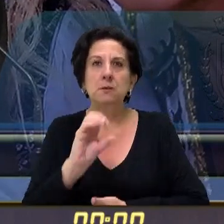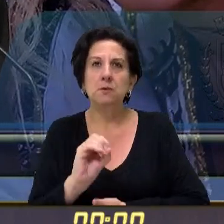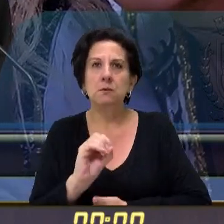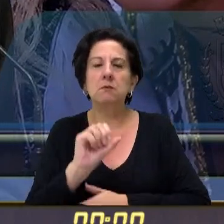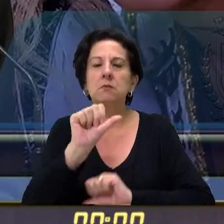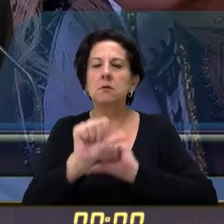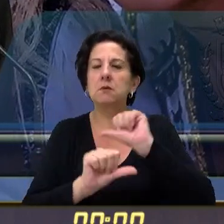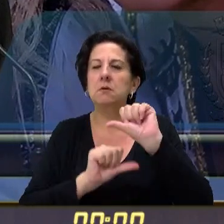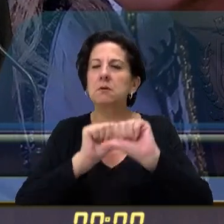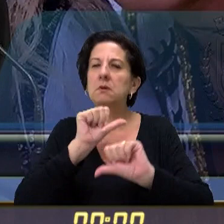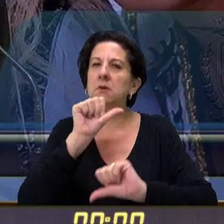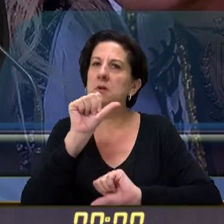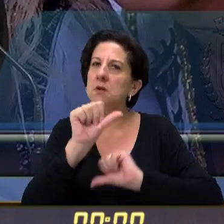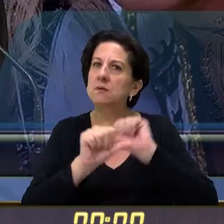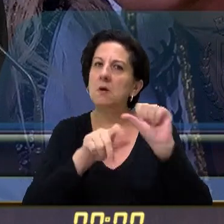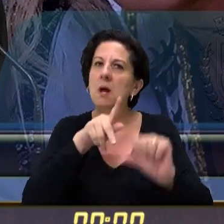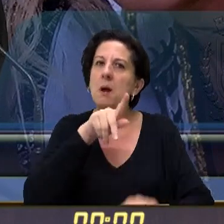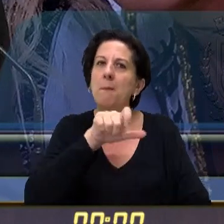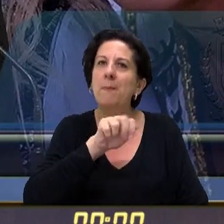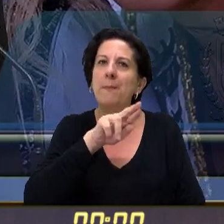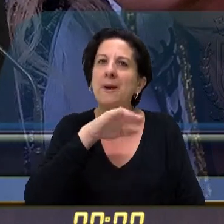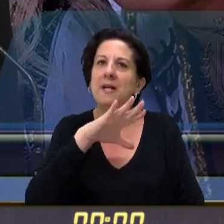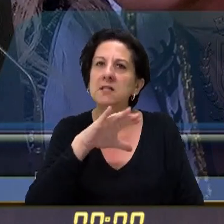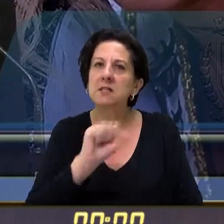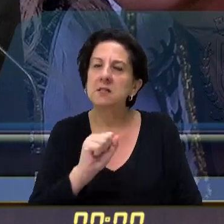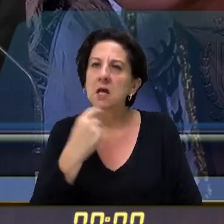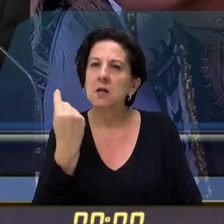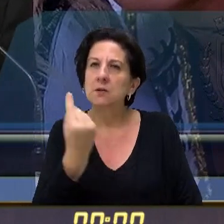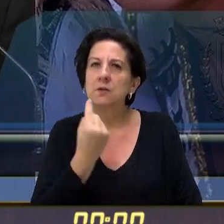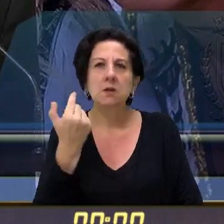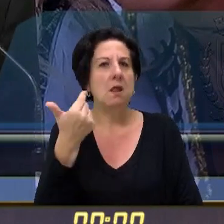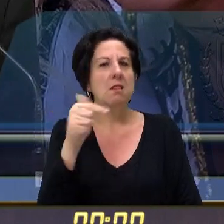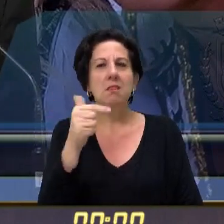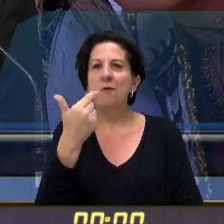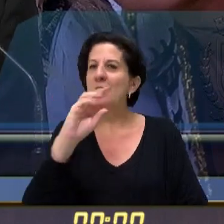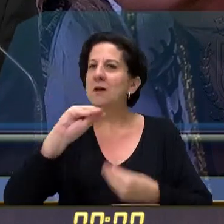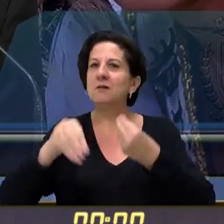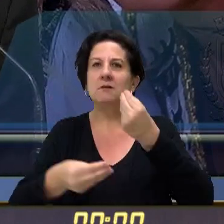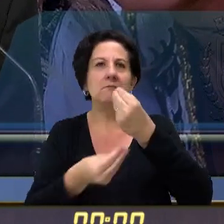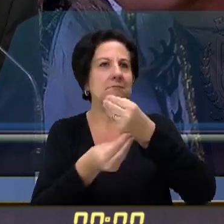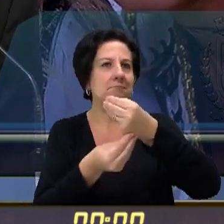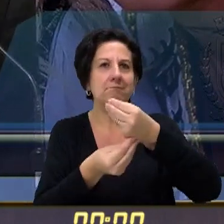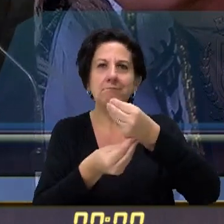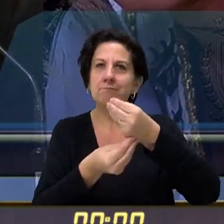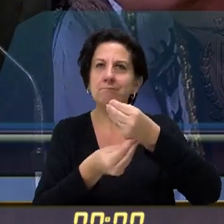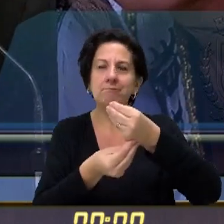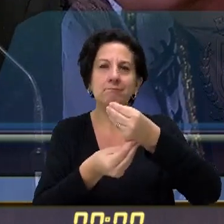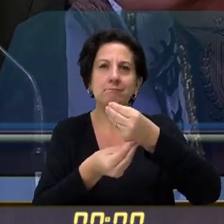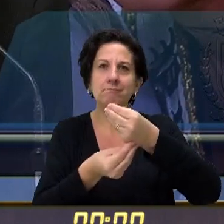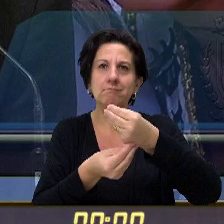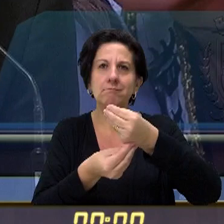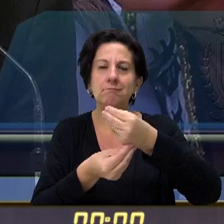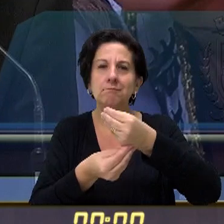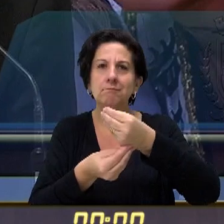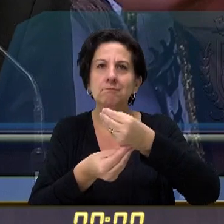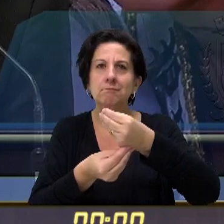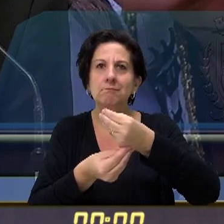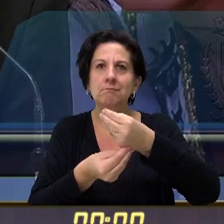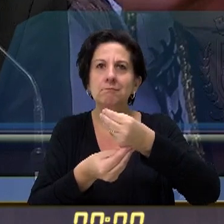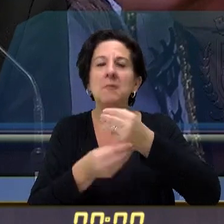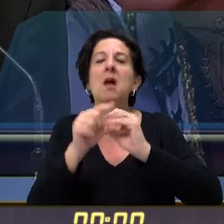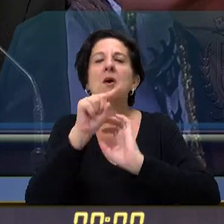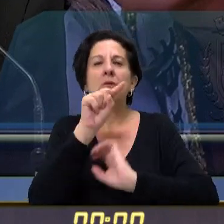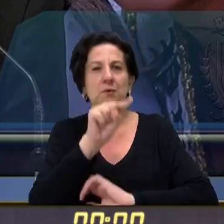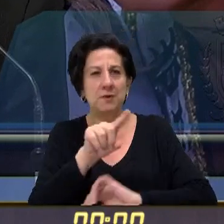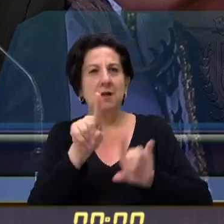será transformado em parcela autônoma que não sofrerá reajustes. E para concluir, senhor presidente, Vossa Excelência,